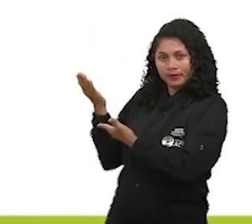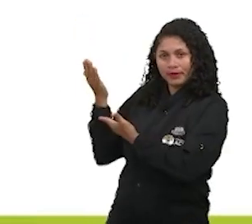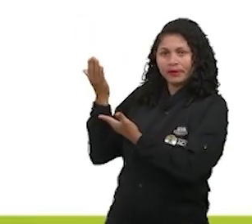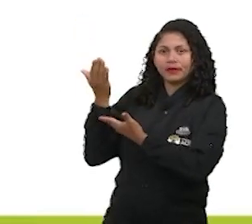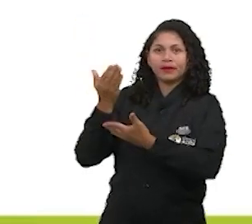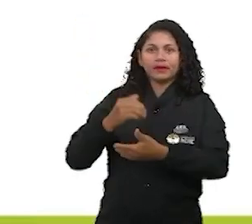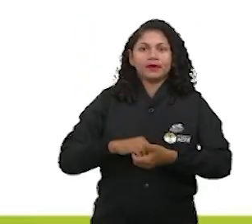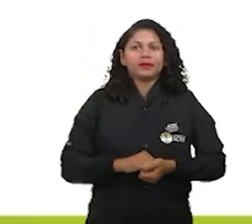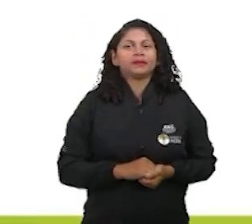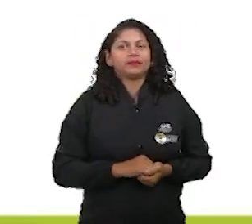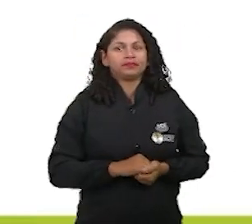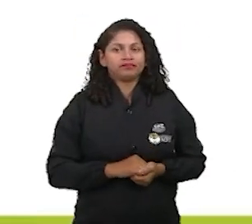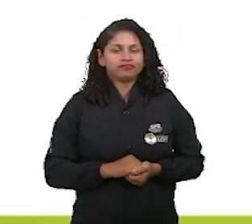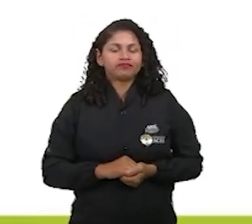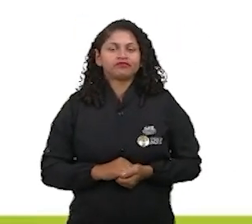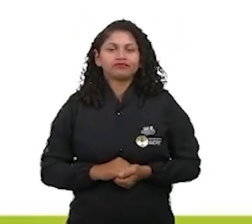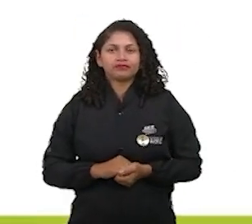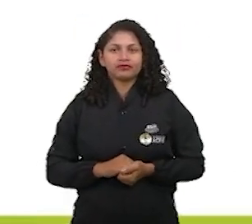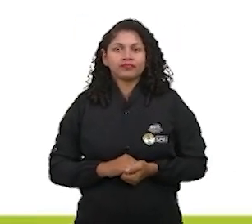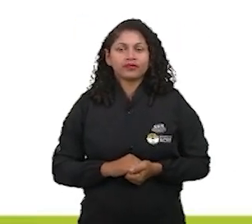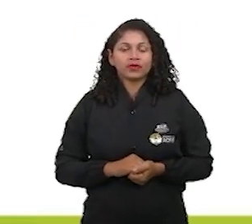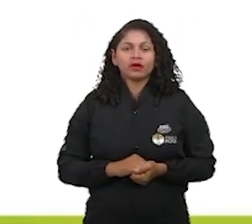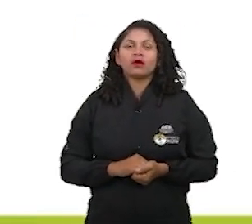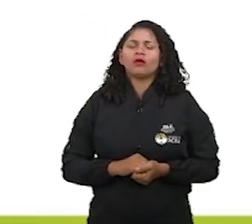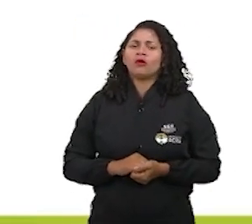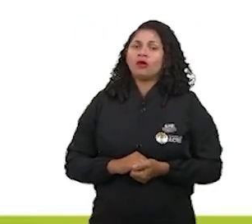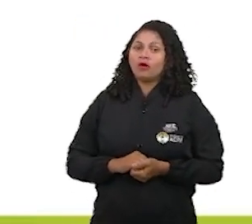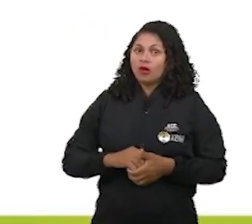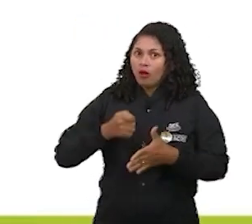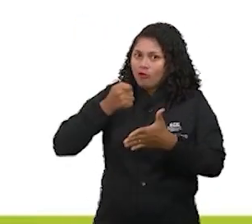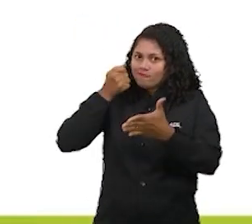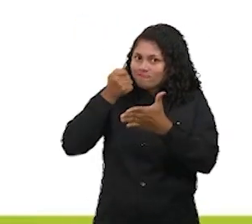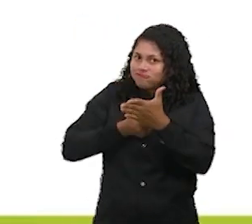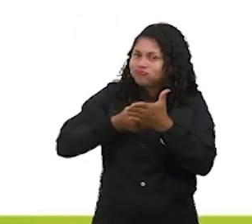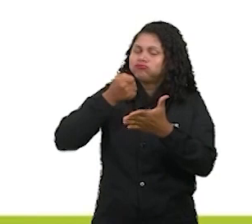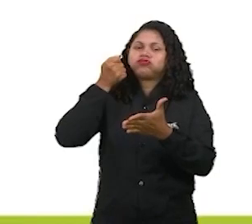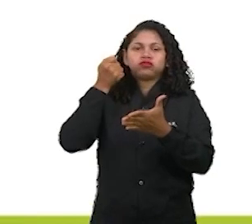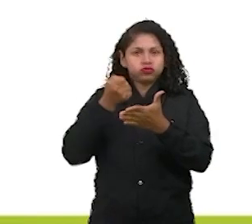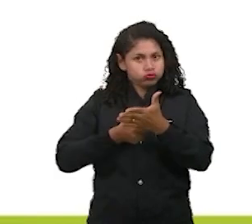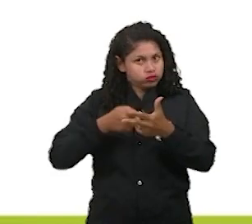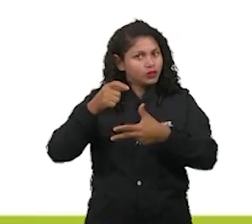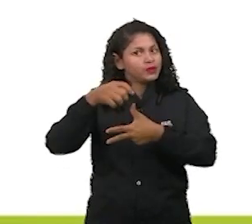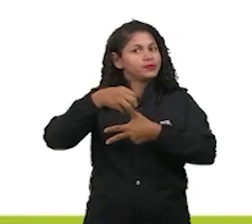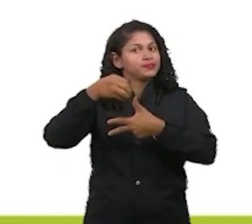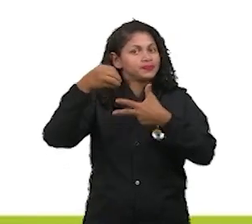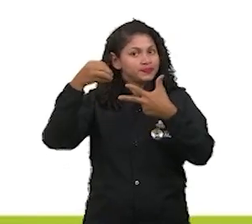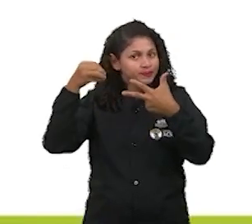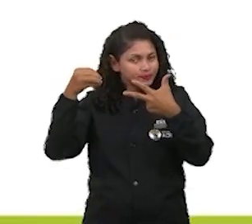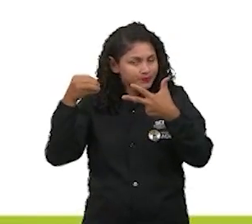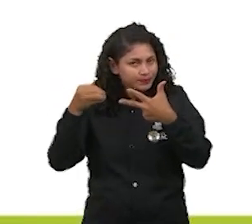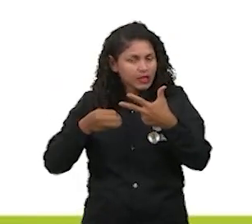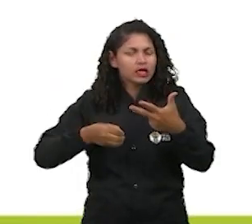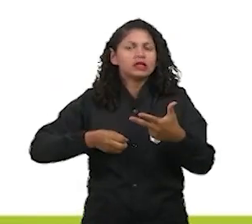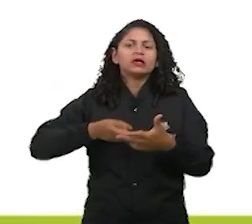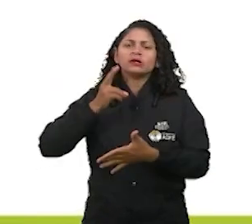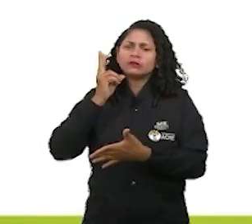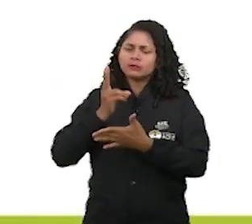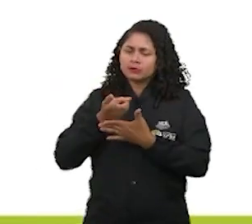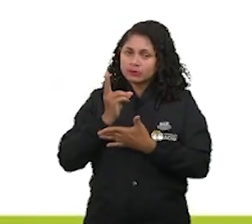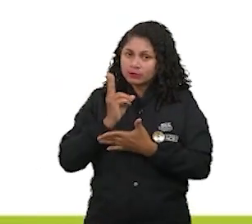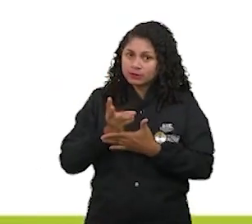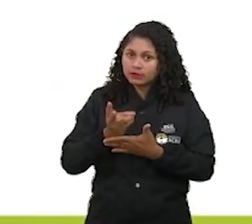daqui, queridos, ele é chamado do queridinho do Enem. Durante todo o Enem, nunca teve